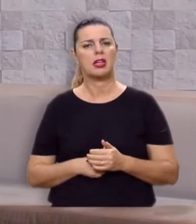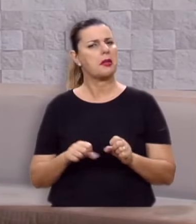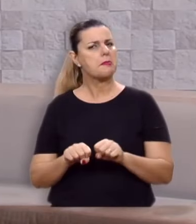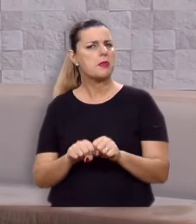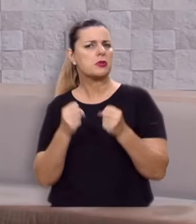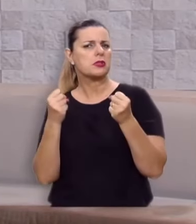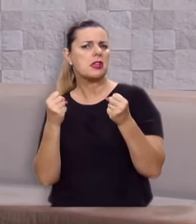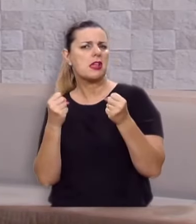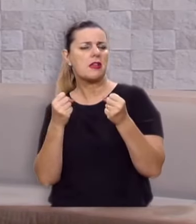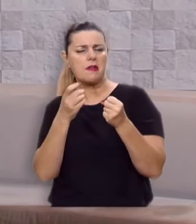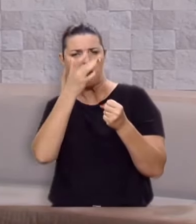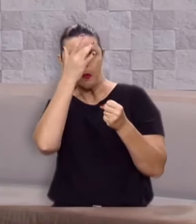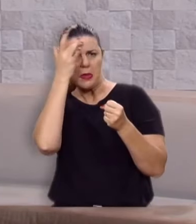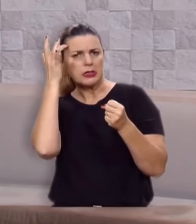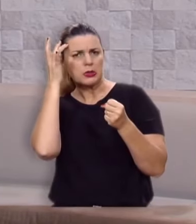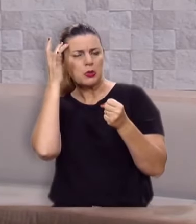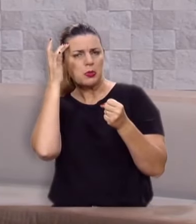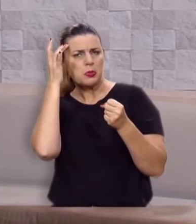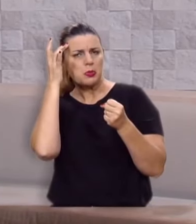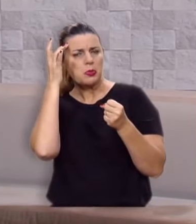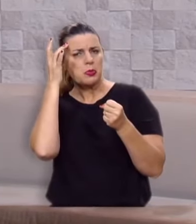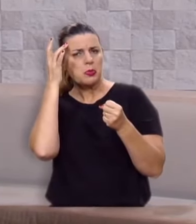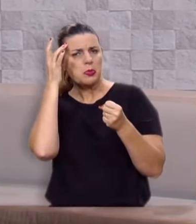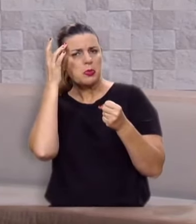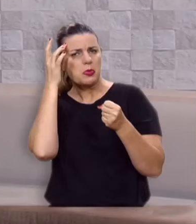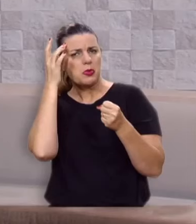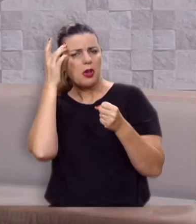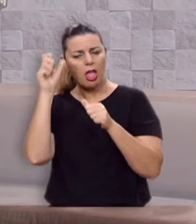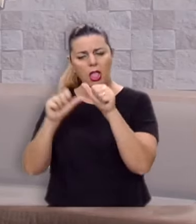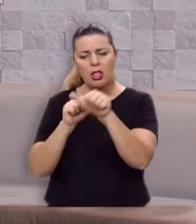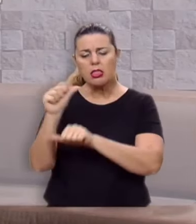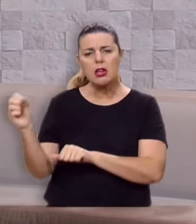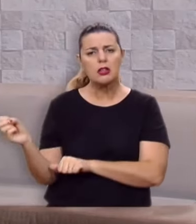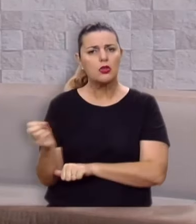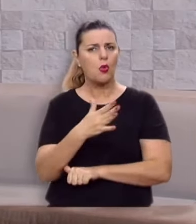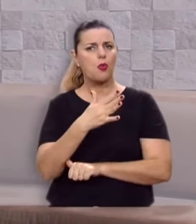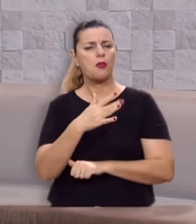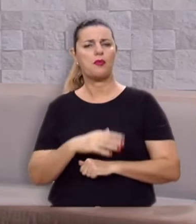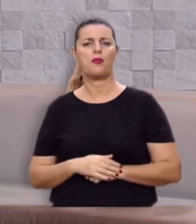É impossível que aquele que foi regenerado,